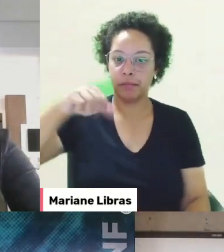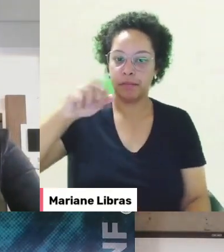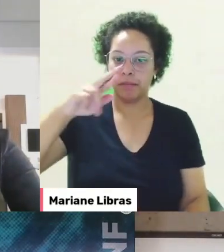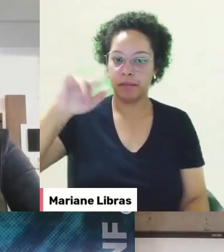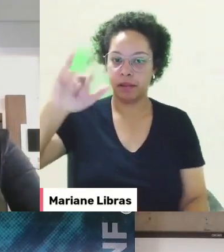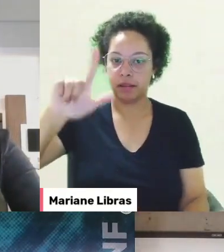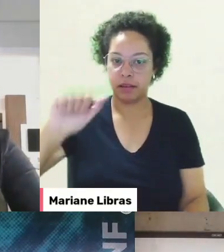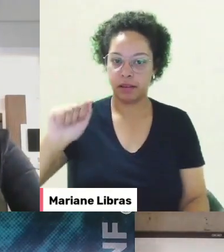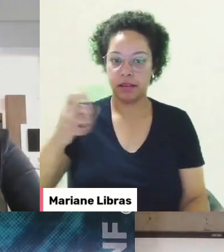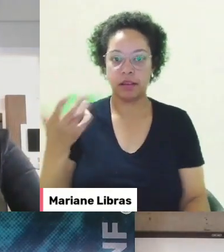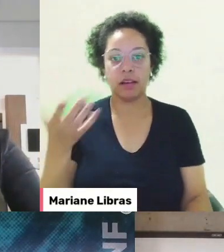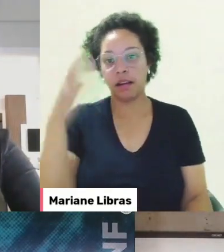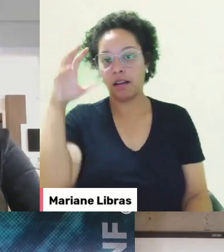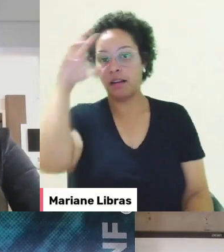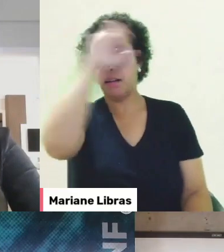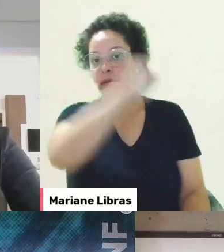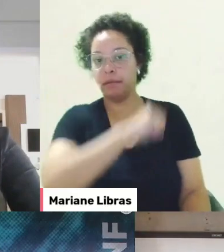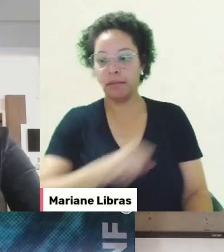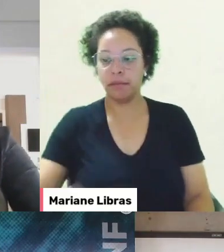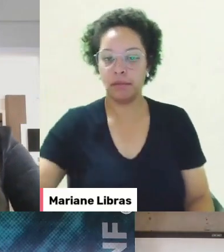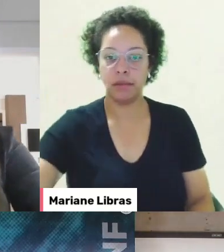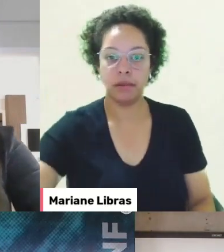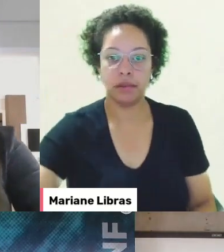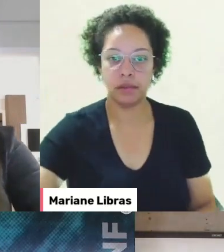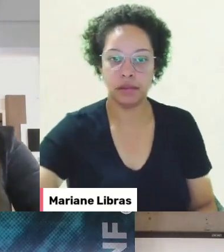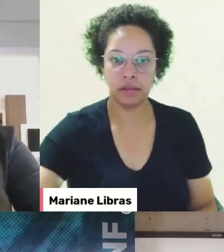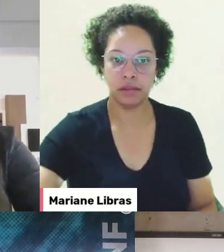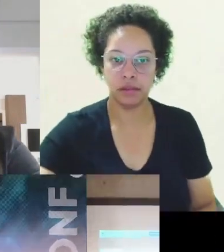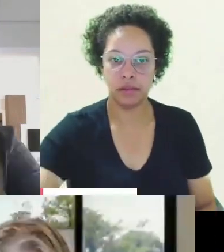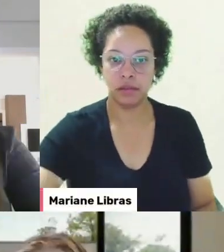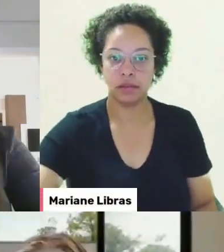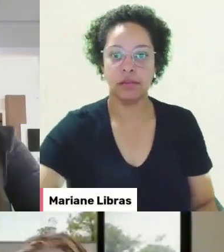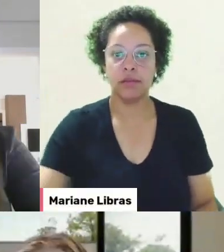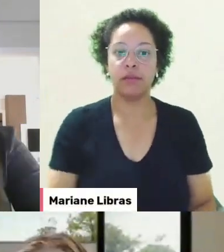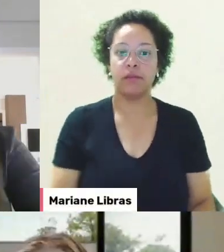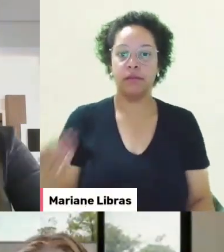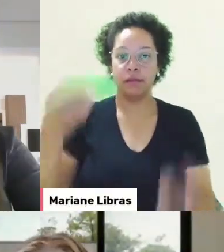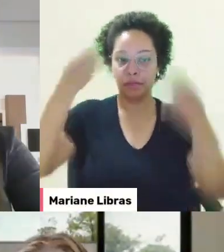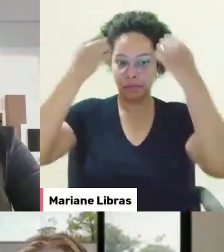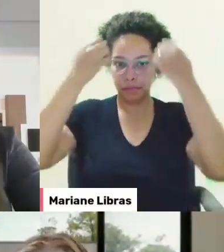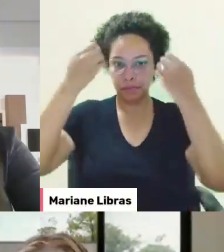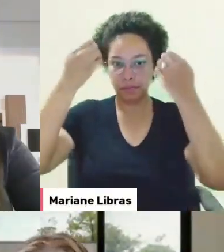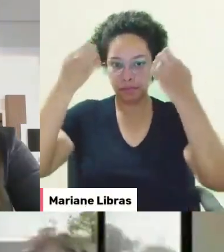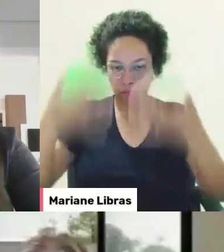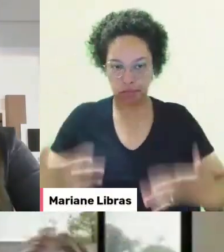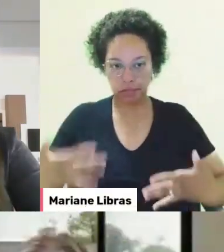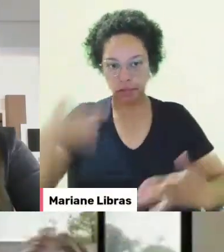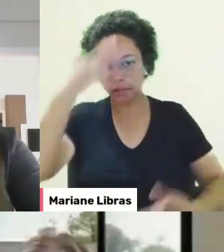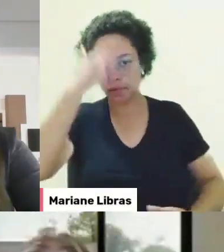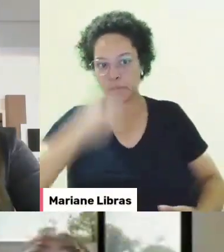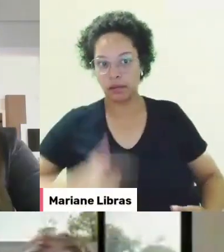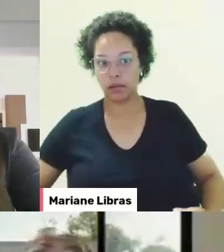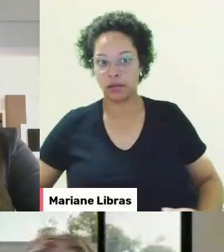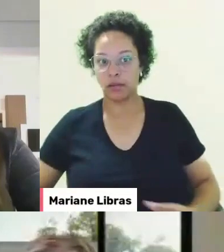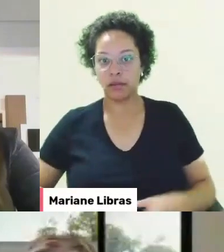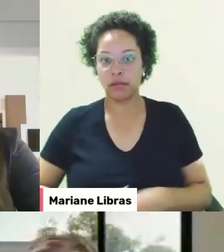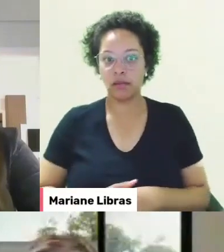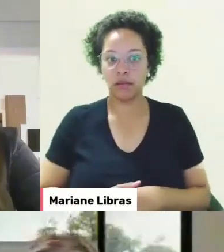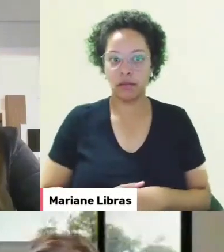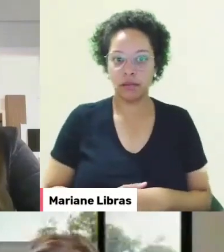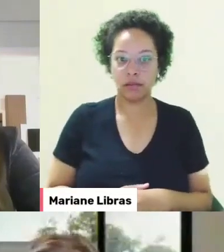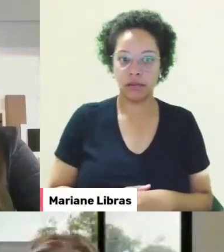aprendi agora há pouco, né, que eu vou fazer a minha audiodescrição e não a minha autodescrição. Eu tinha mania de falar auto